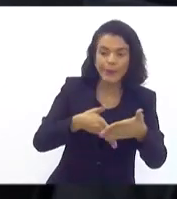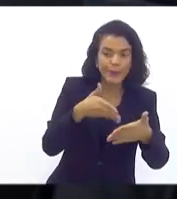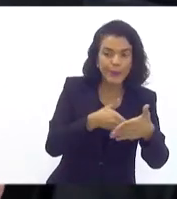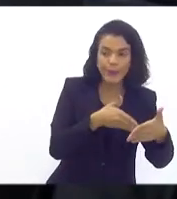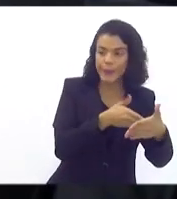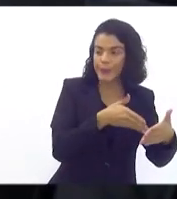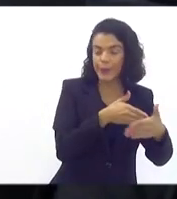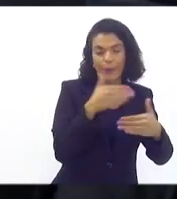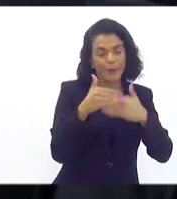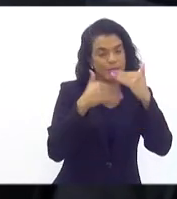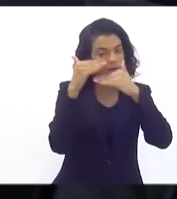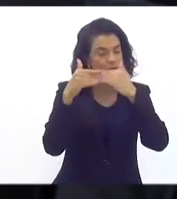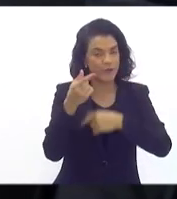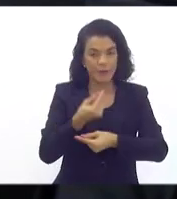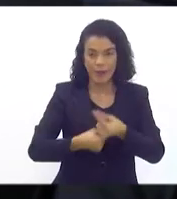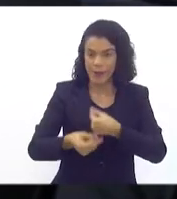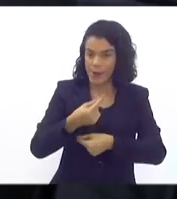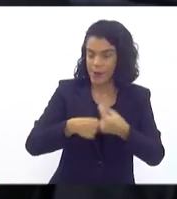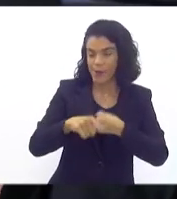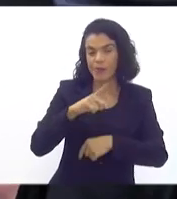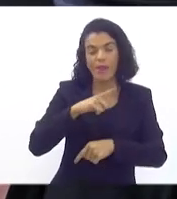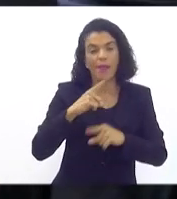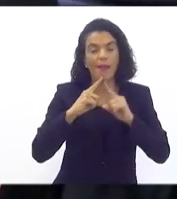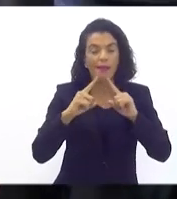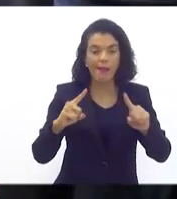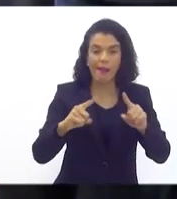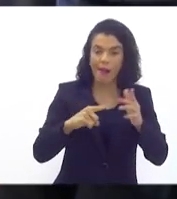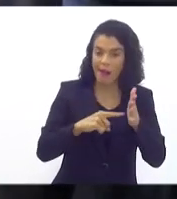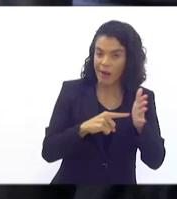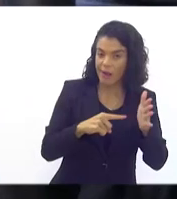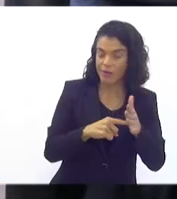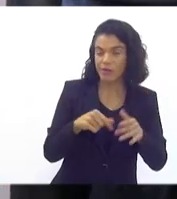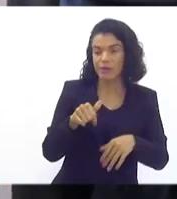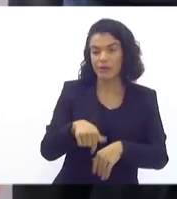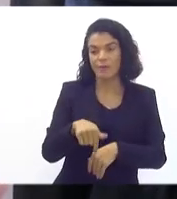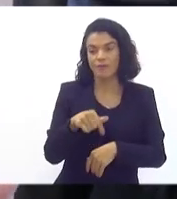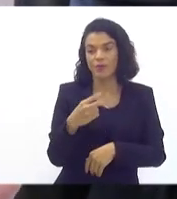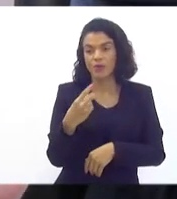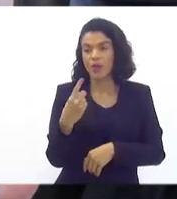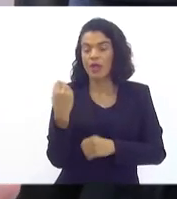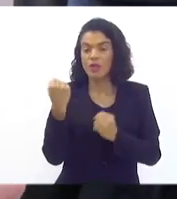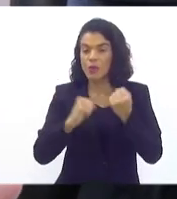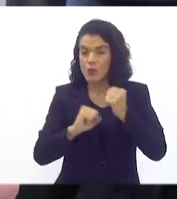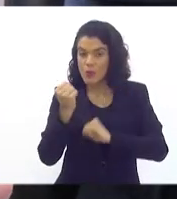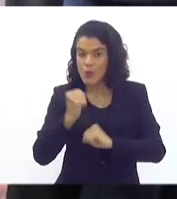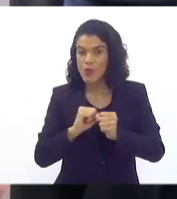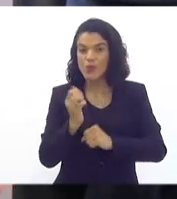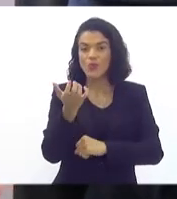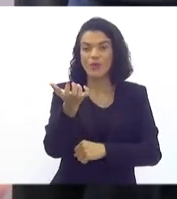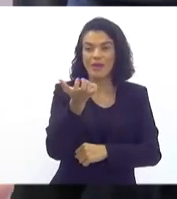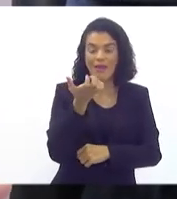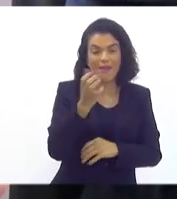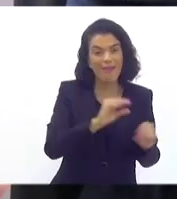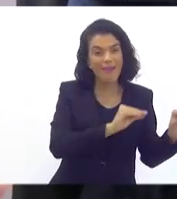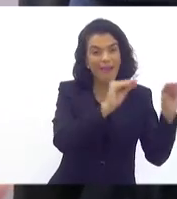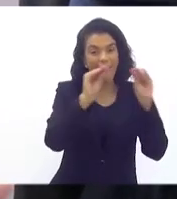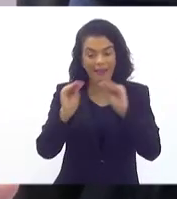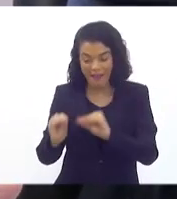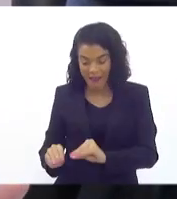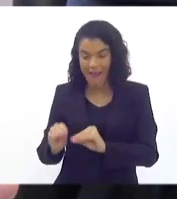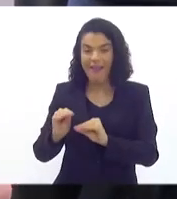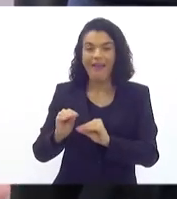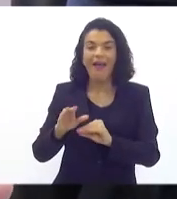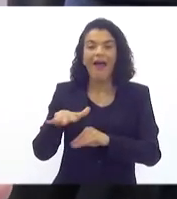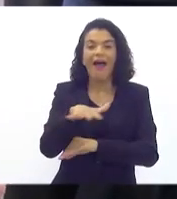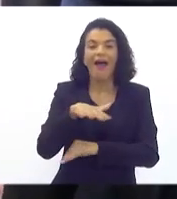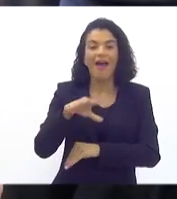para o desenvolvimento econômico a gente tem relatos que já chega Nessa CPI de indústrias que querem se fixar por exemplo a região